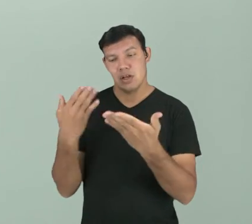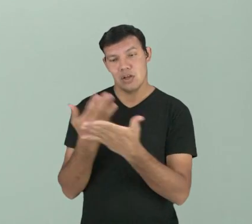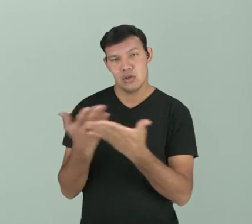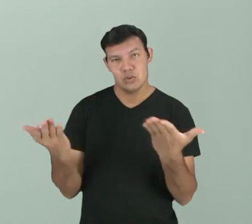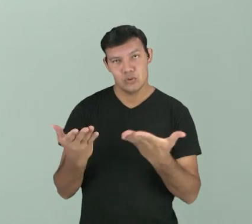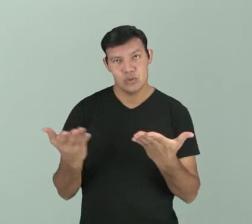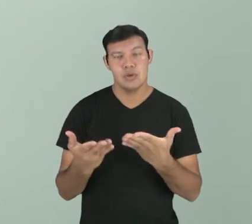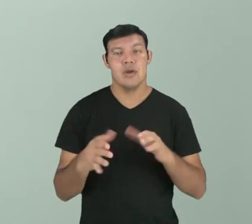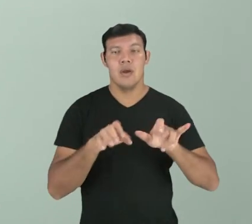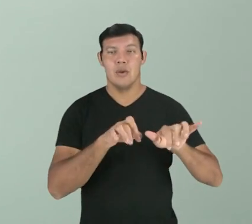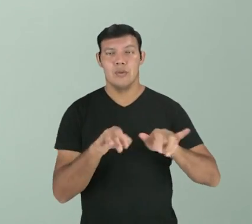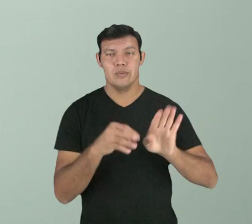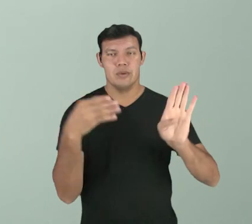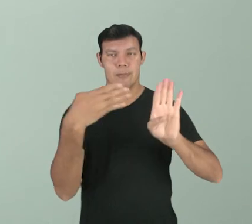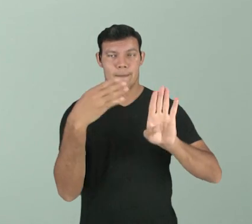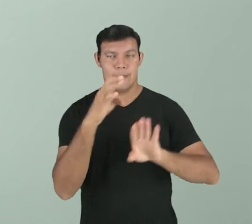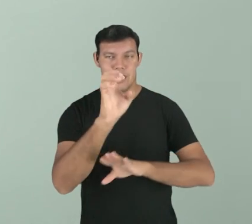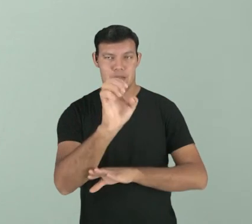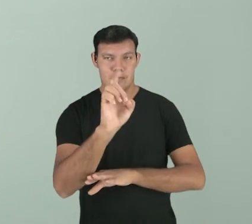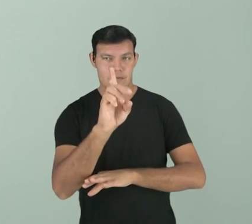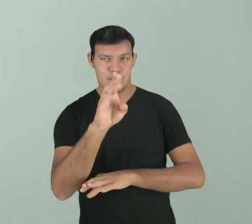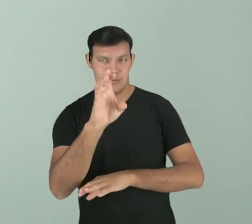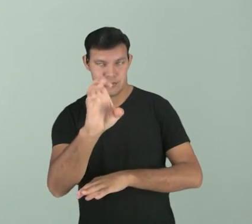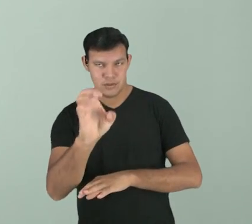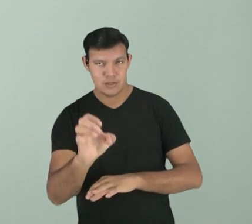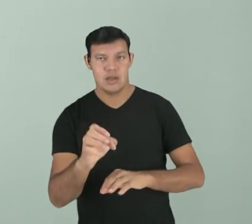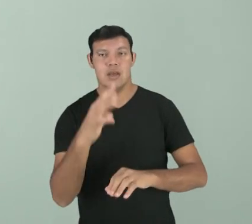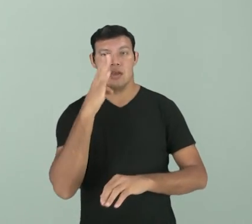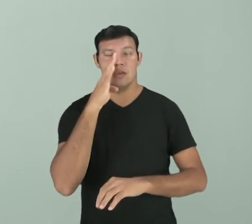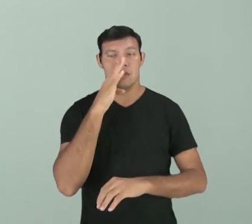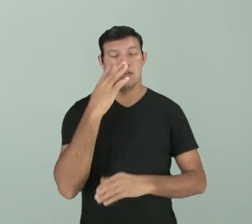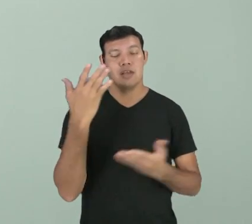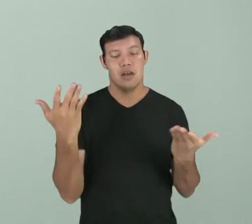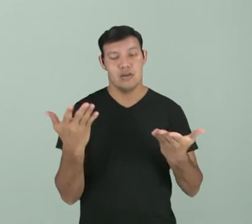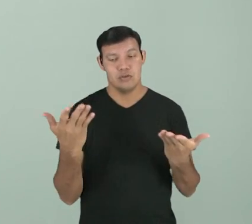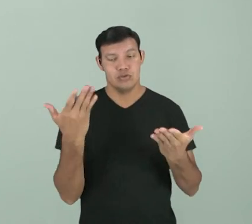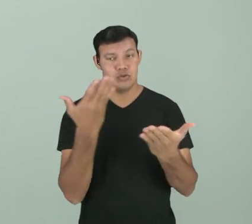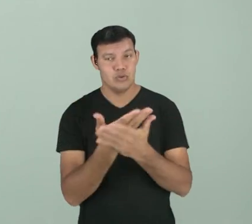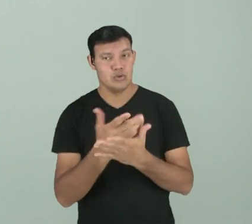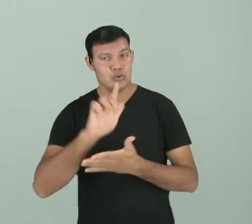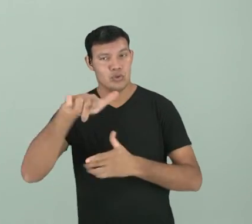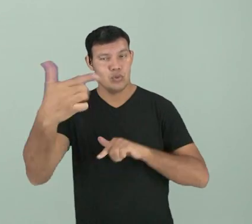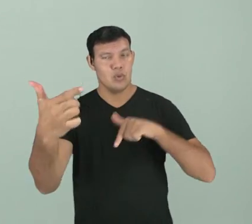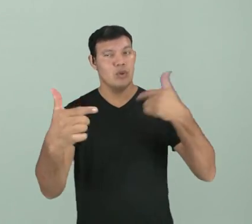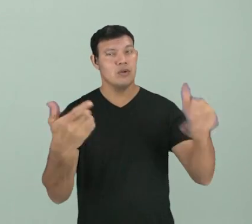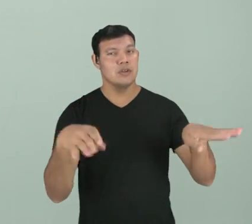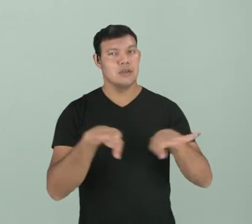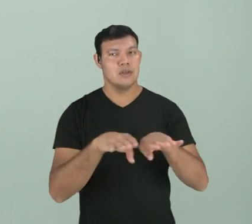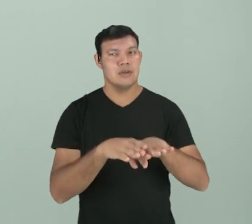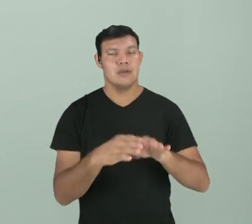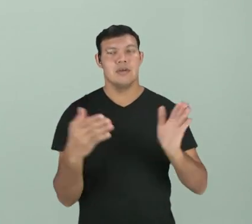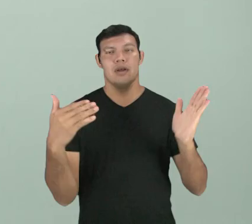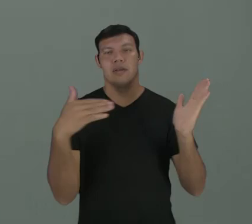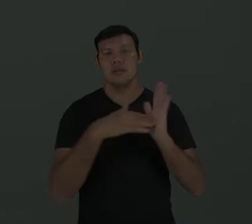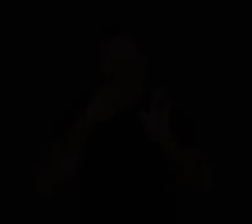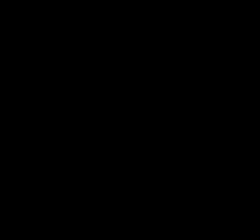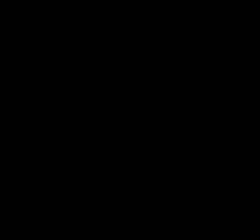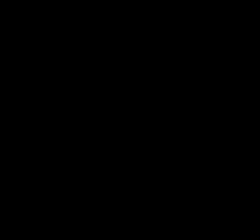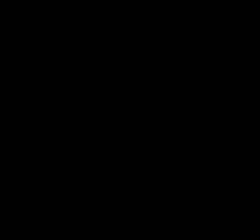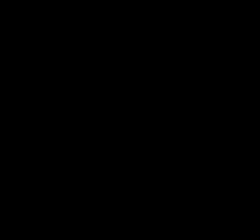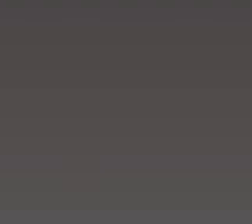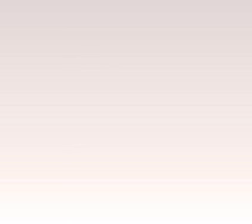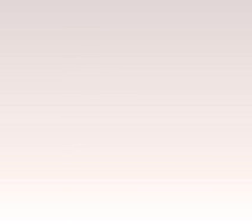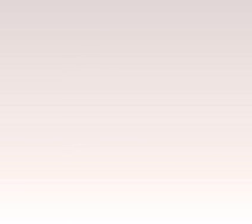tá? Não deixem de acessar a plataforma Eduque para você rever essa e outras aulas, tá certo? Até mais.